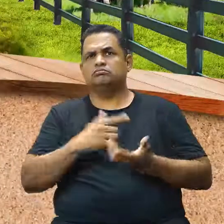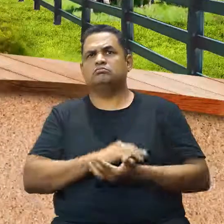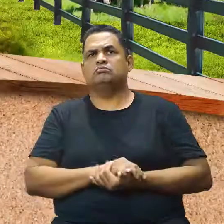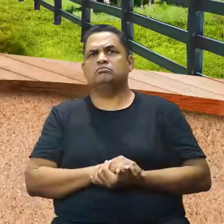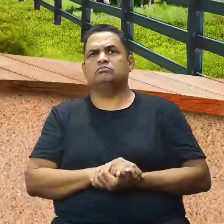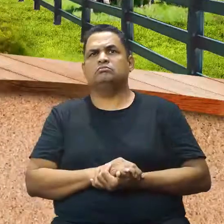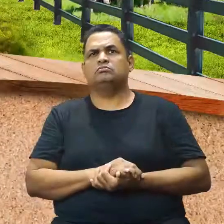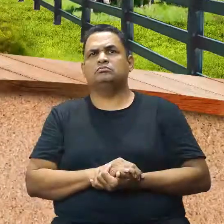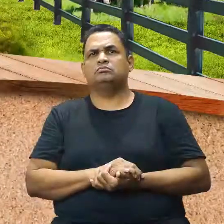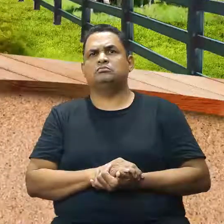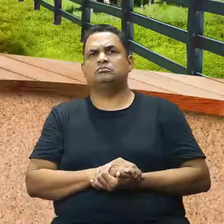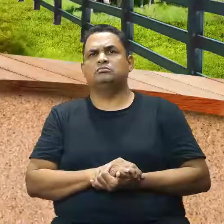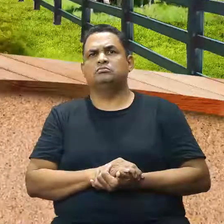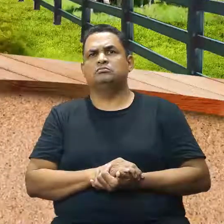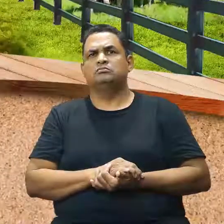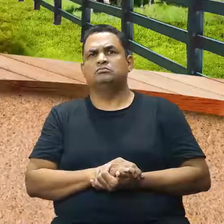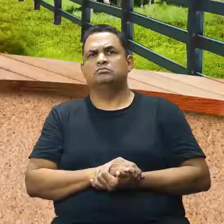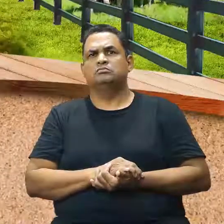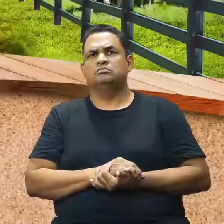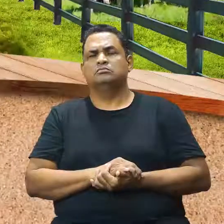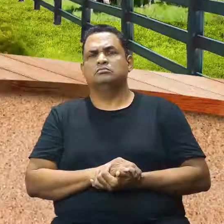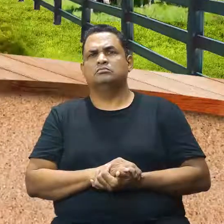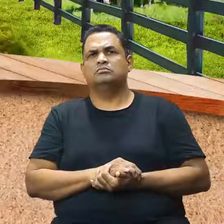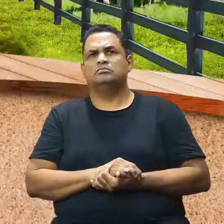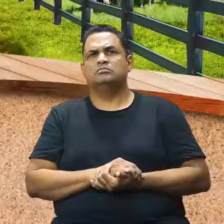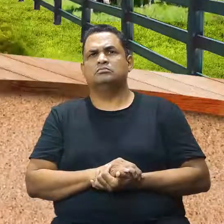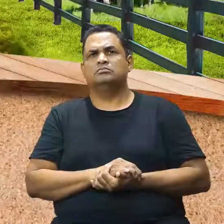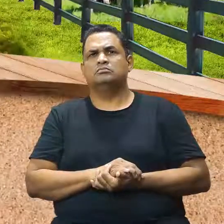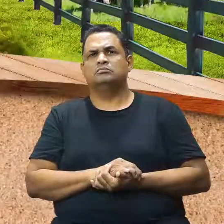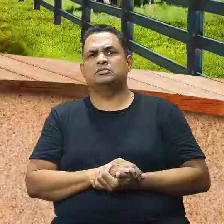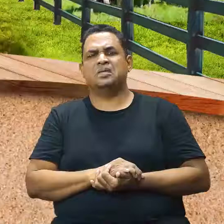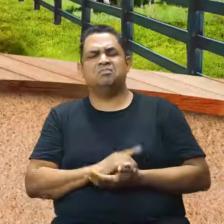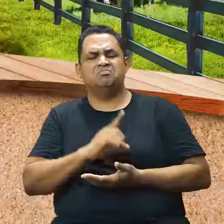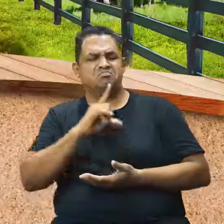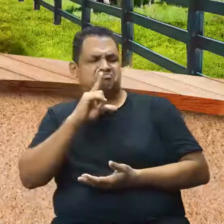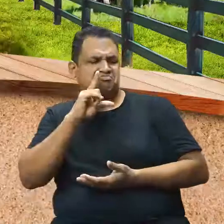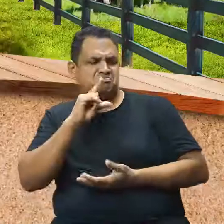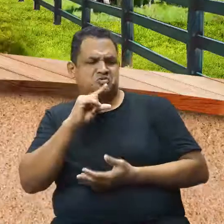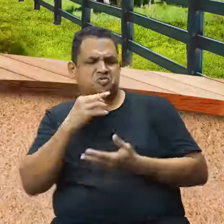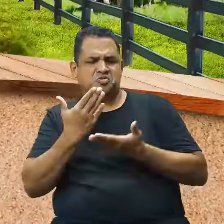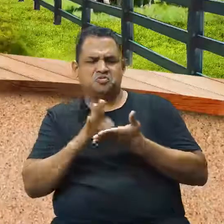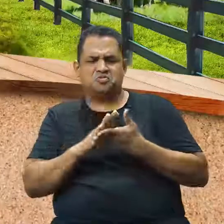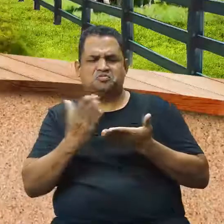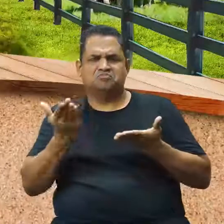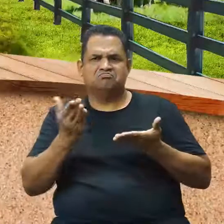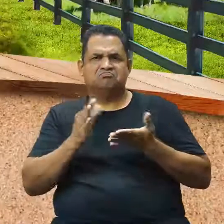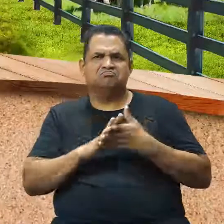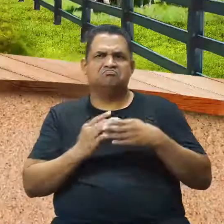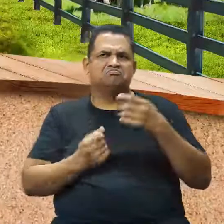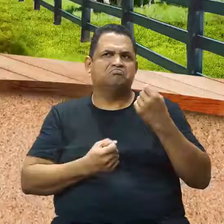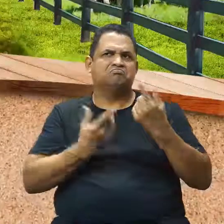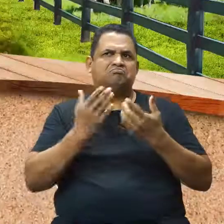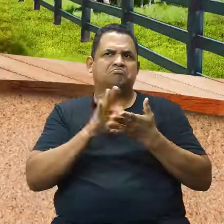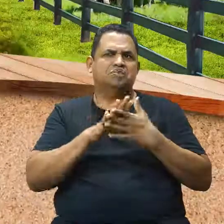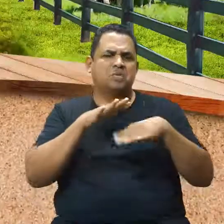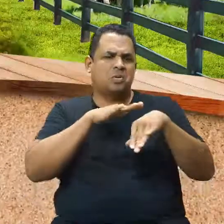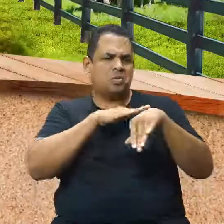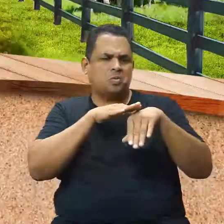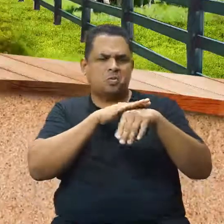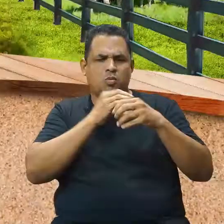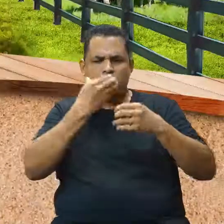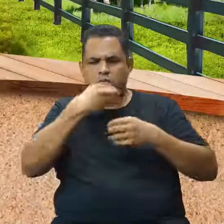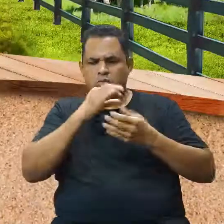danos são danos assim, irrisórios, que podem ser somente algumas manchas nas